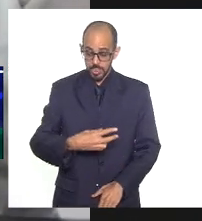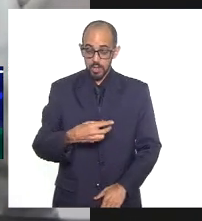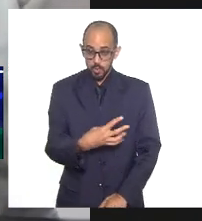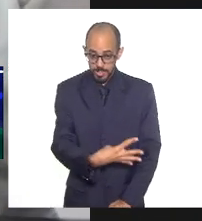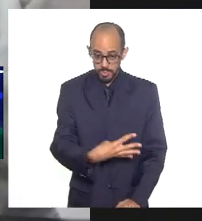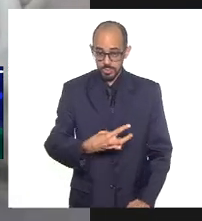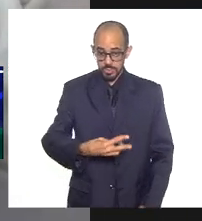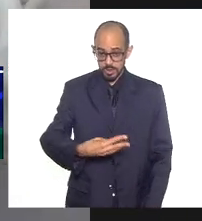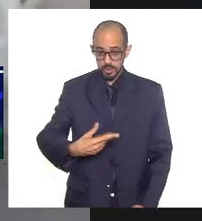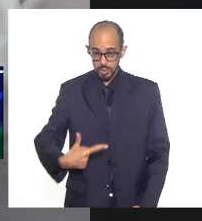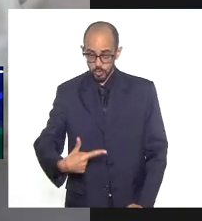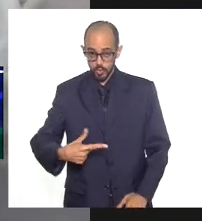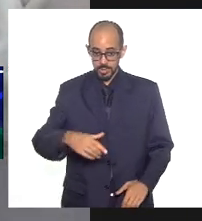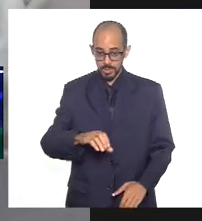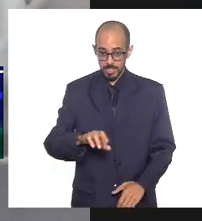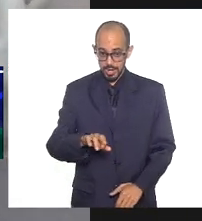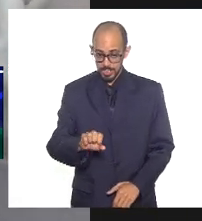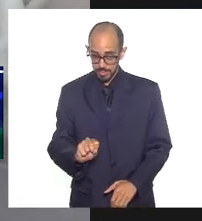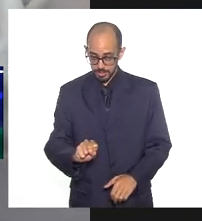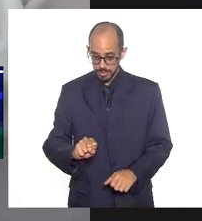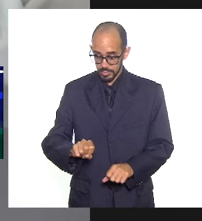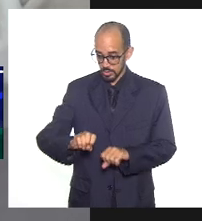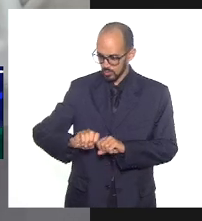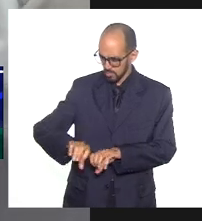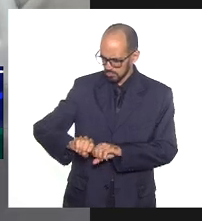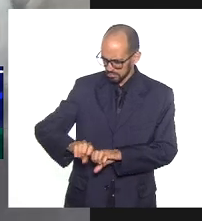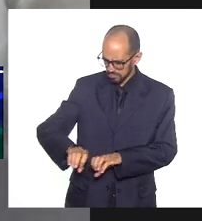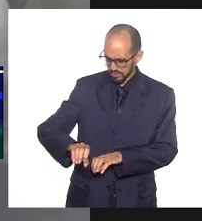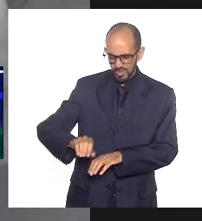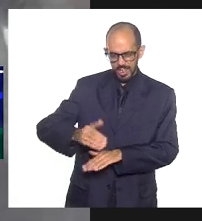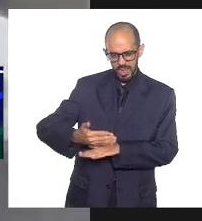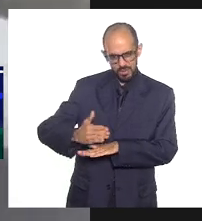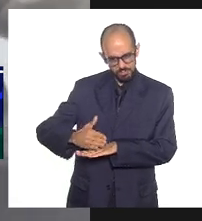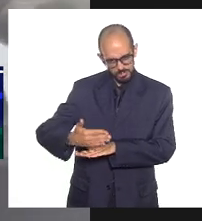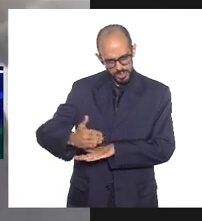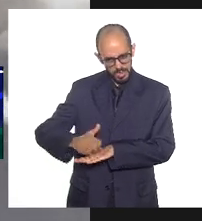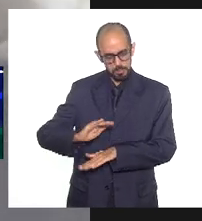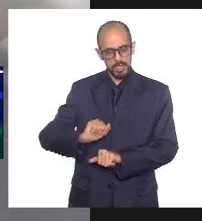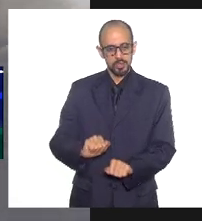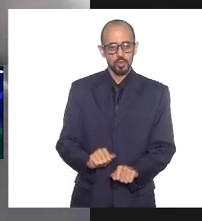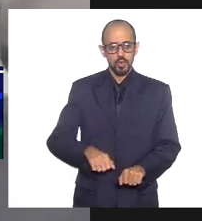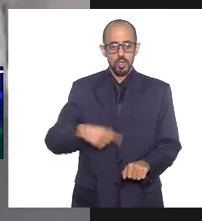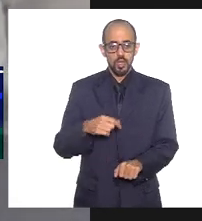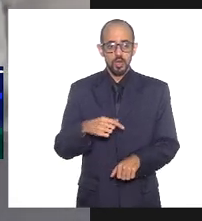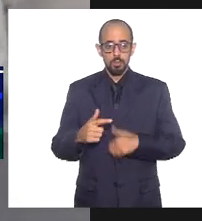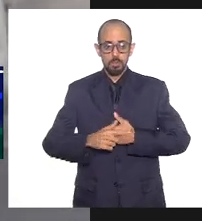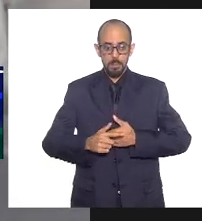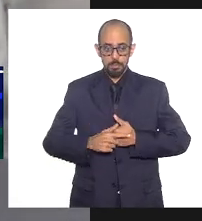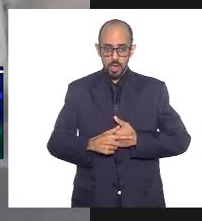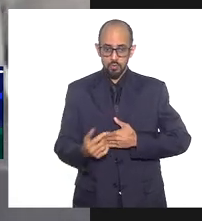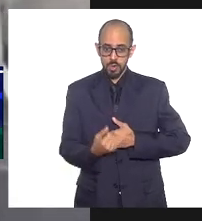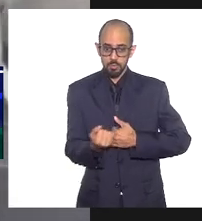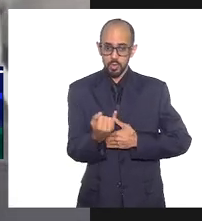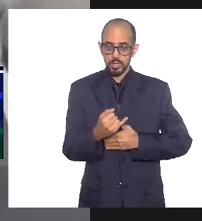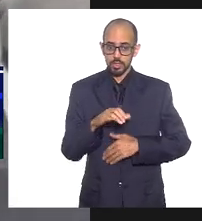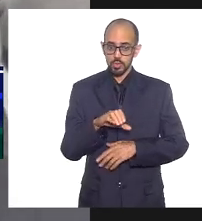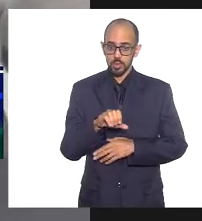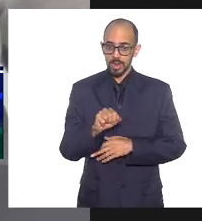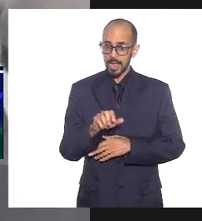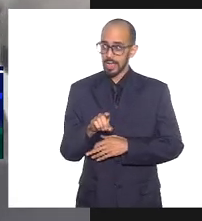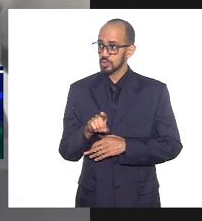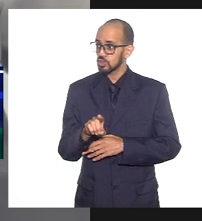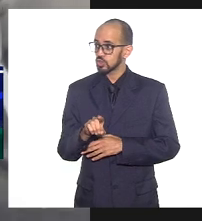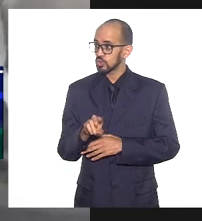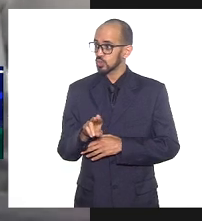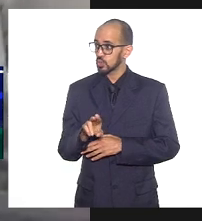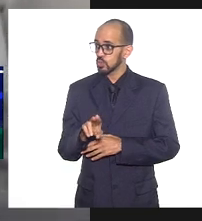receberam a nossa capacitação nós tivemos um papel muito importante em relação ao Cade Único né em relação